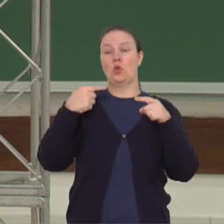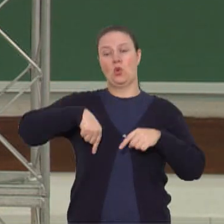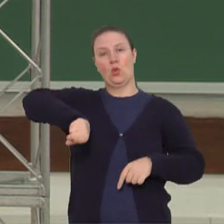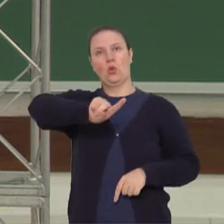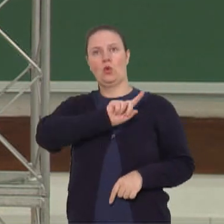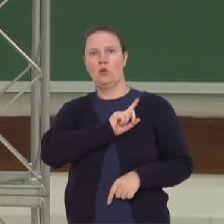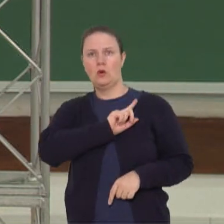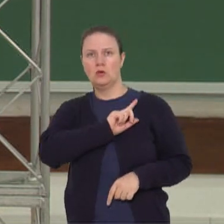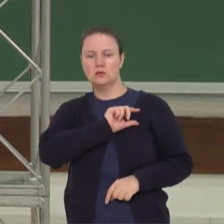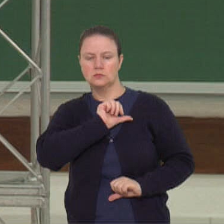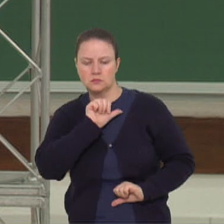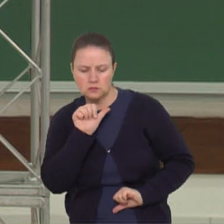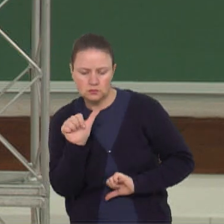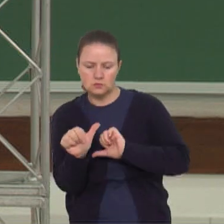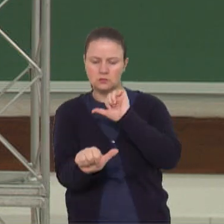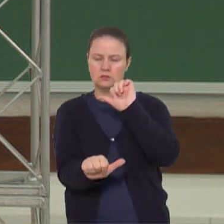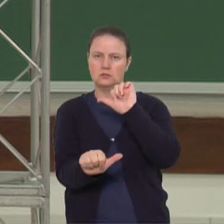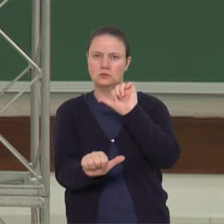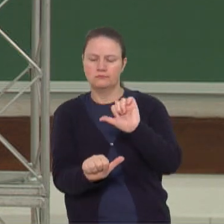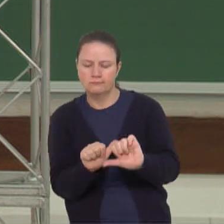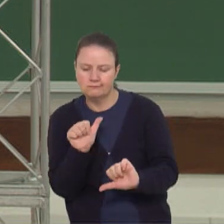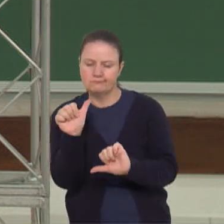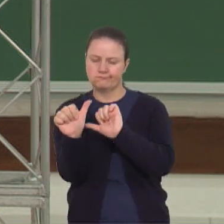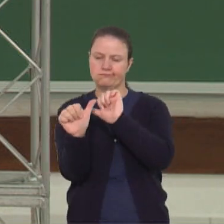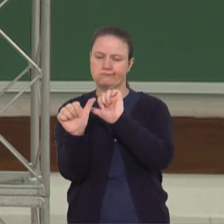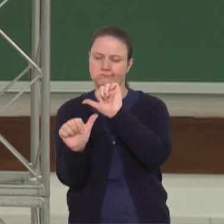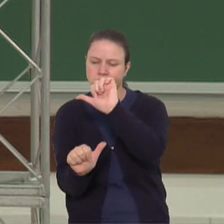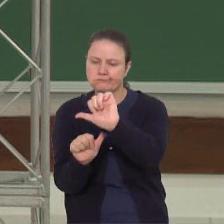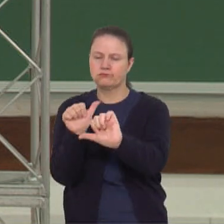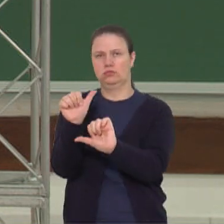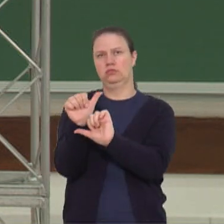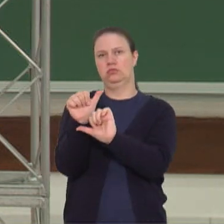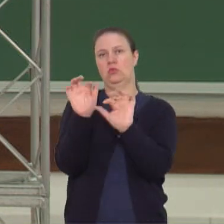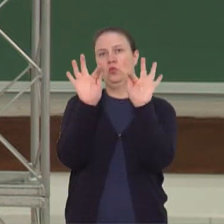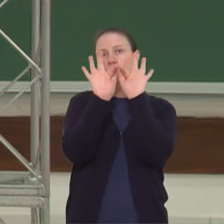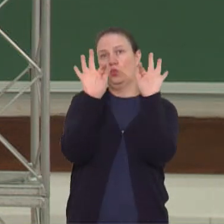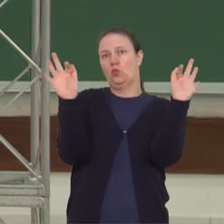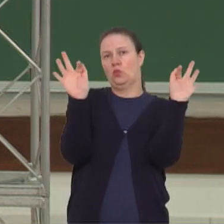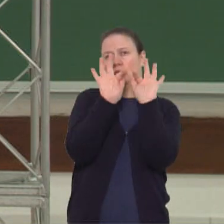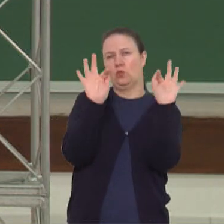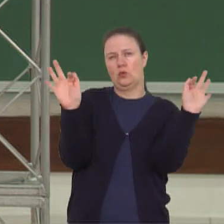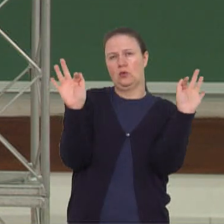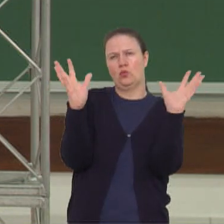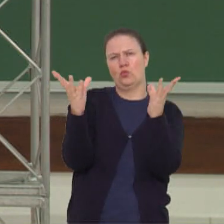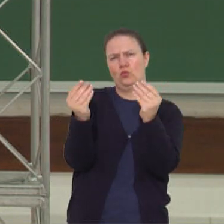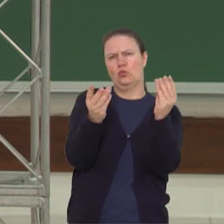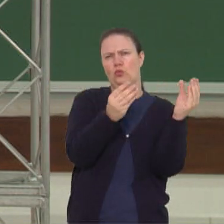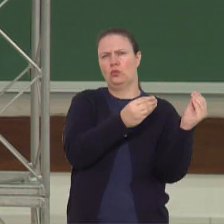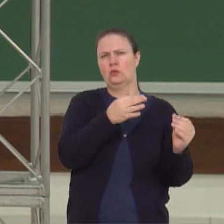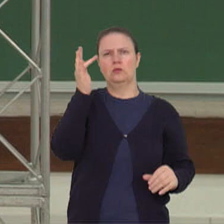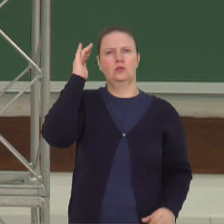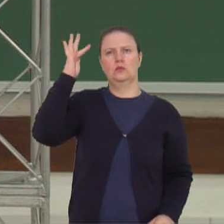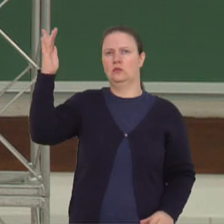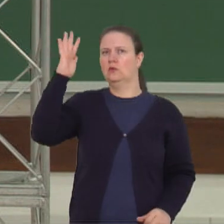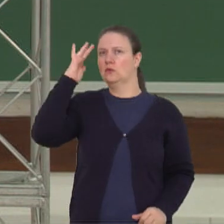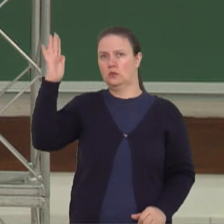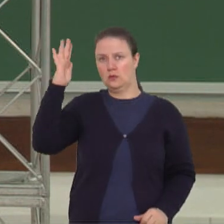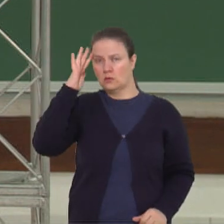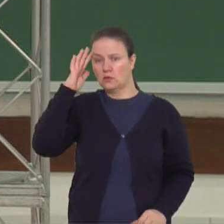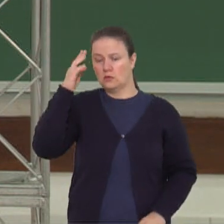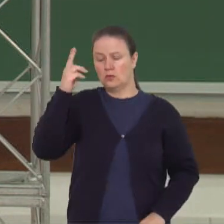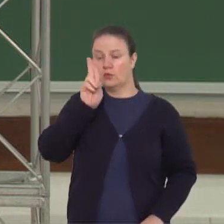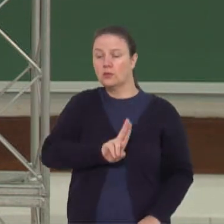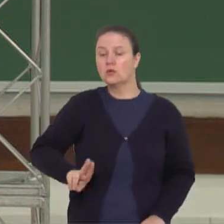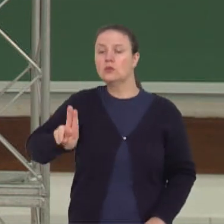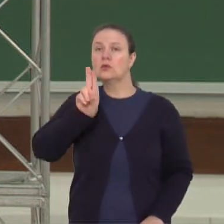o mesmo, nós sempre estamos o quê? Mudando. Essa é a frase que muitos filósofos contemporâneos e modernos vão